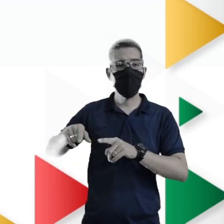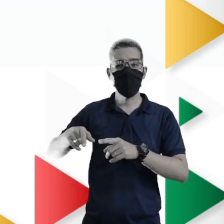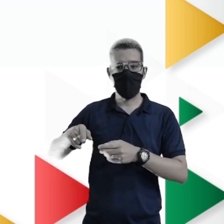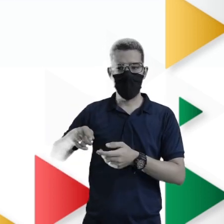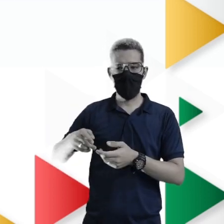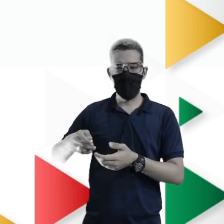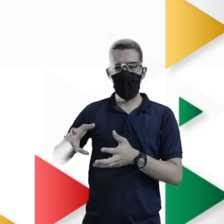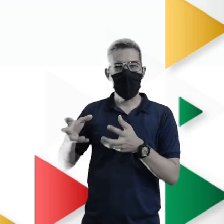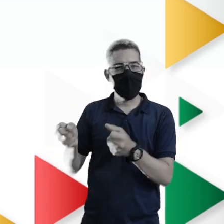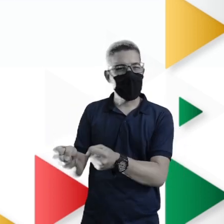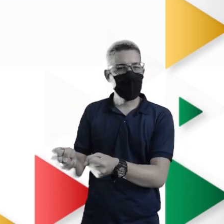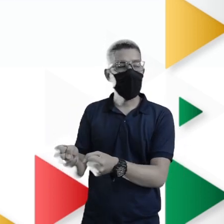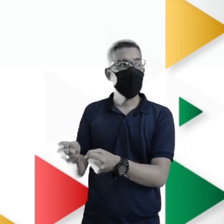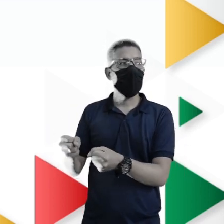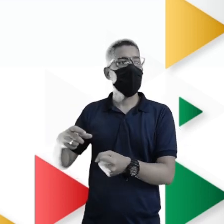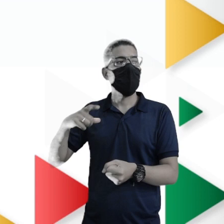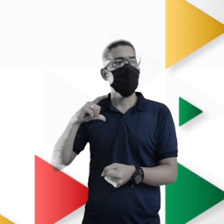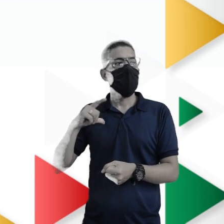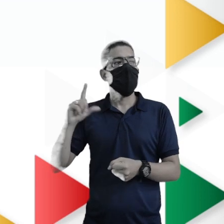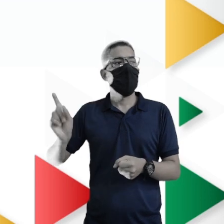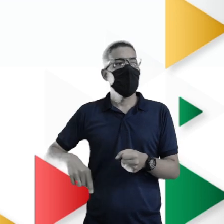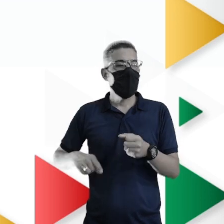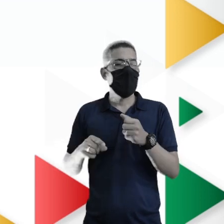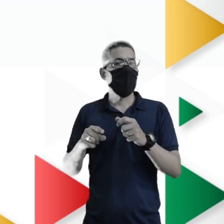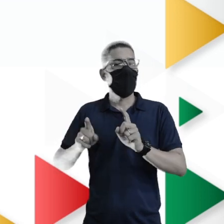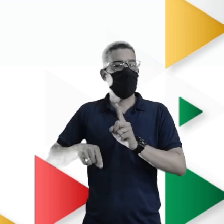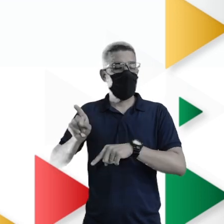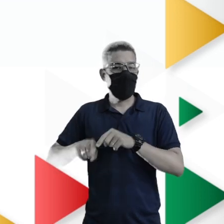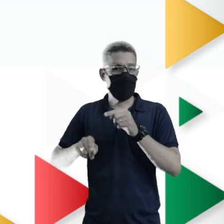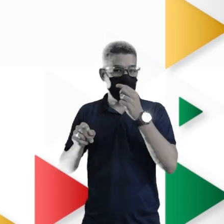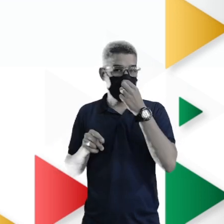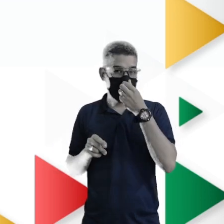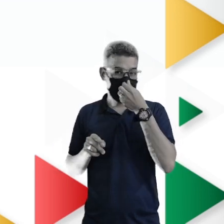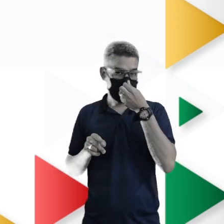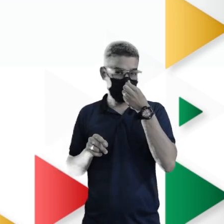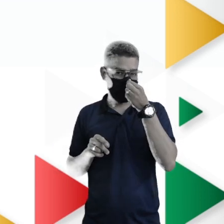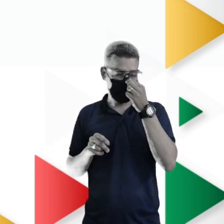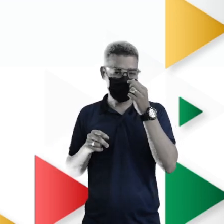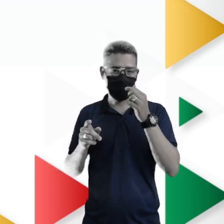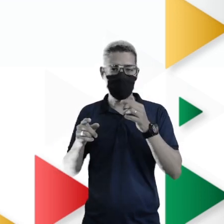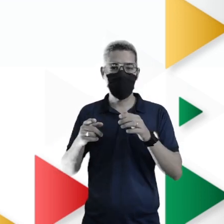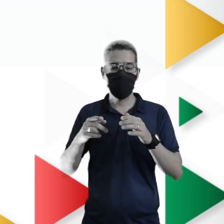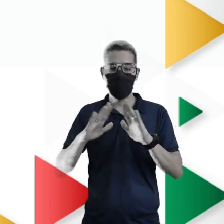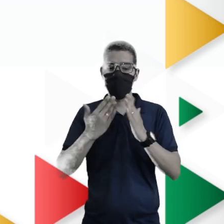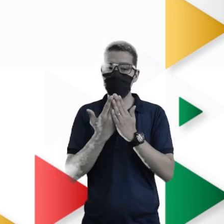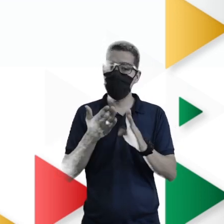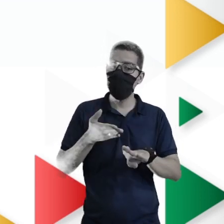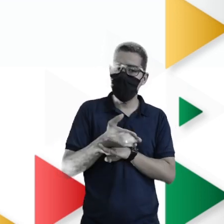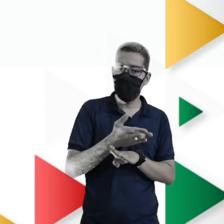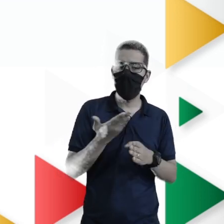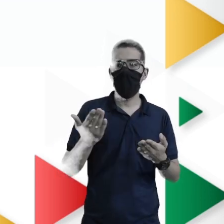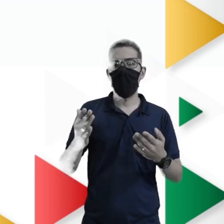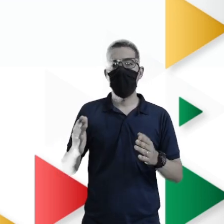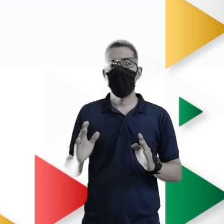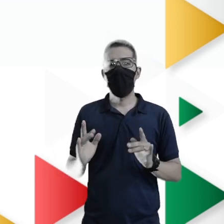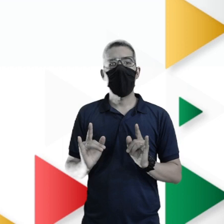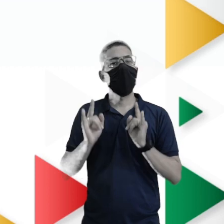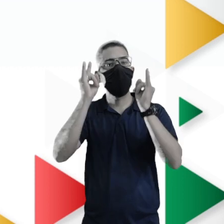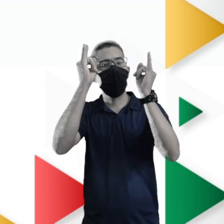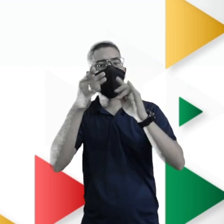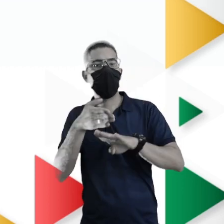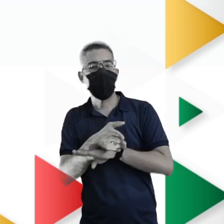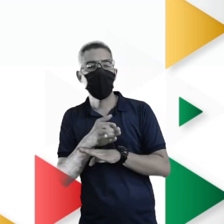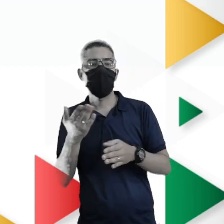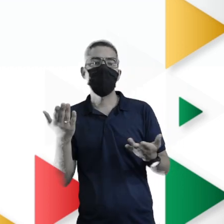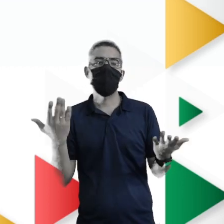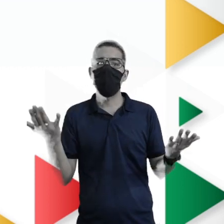é algo que faz parte de uma entrada de uma escola, de uma entrada de um prédio,